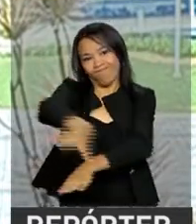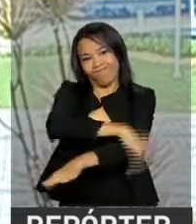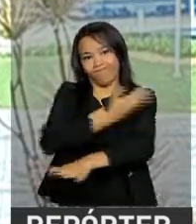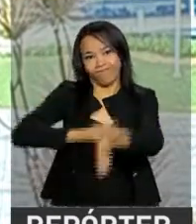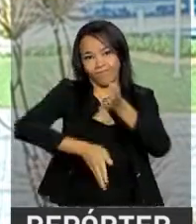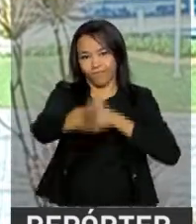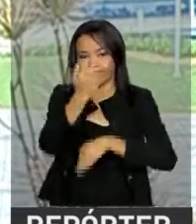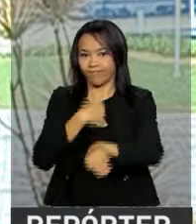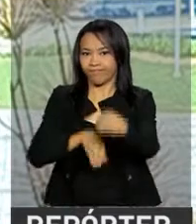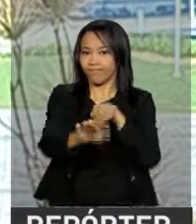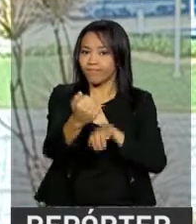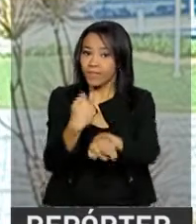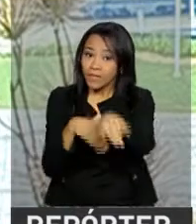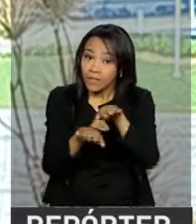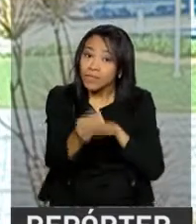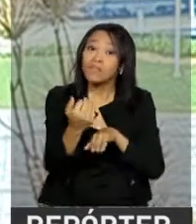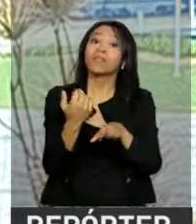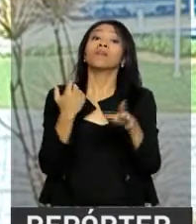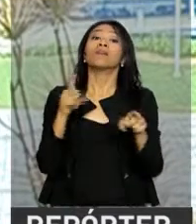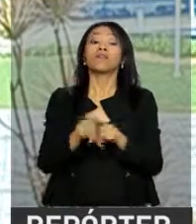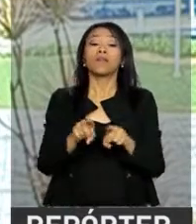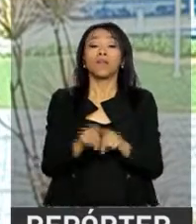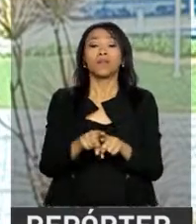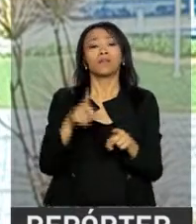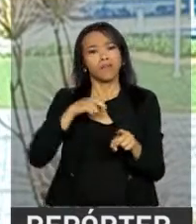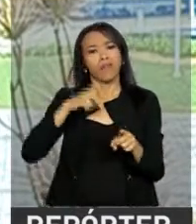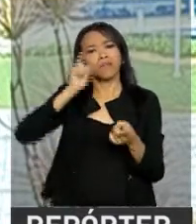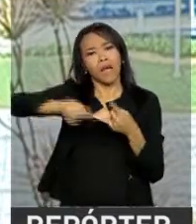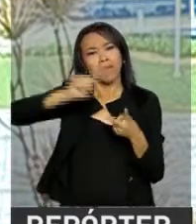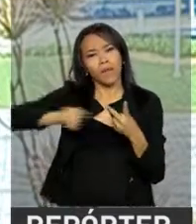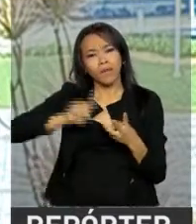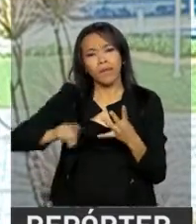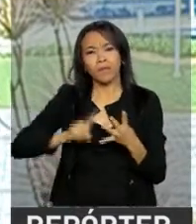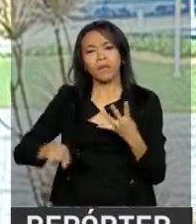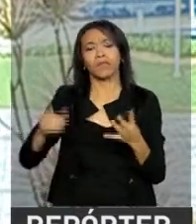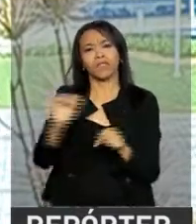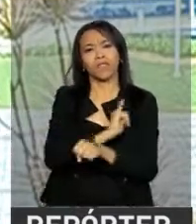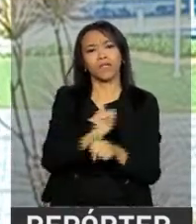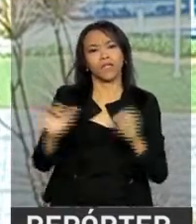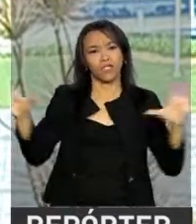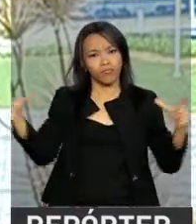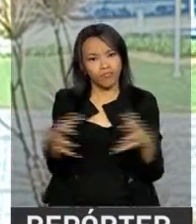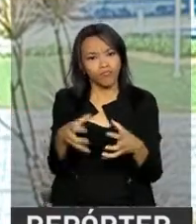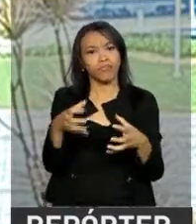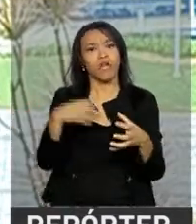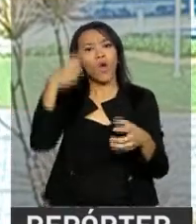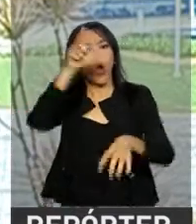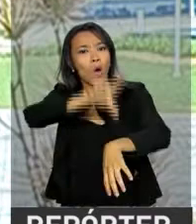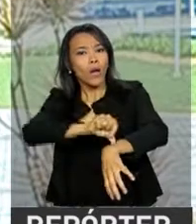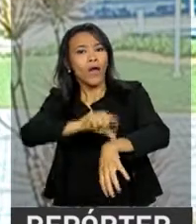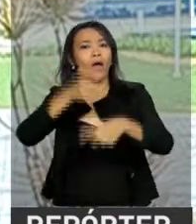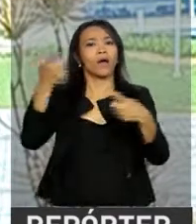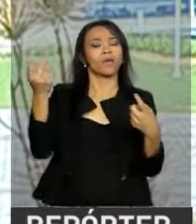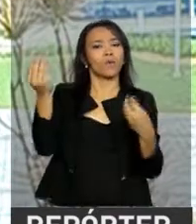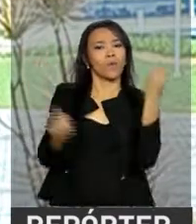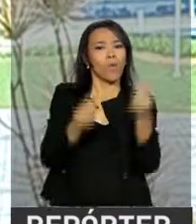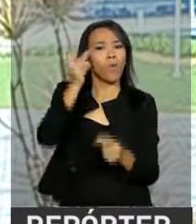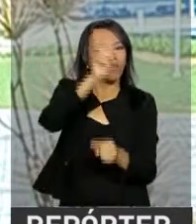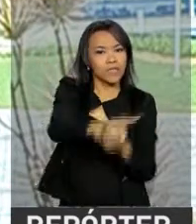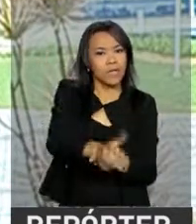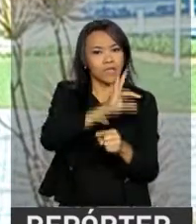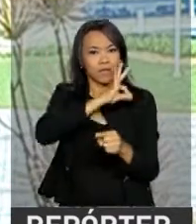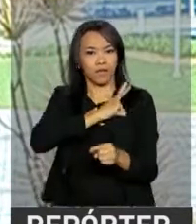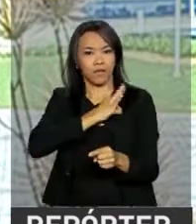previstas ações simultâneas é conjuntas em locais e horários pré-definidos de fiscalização